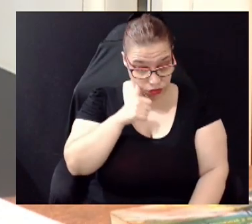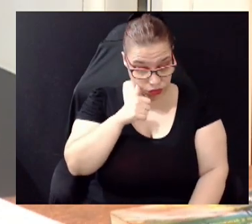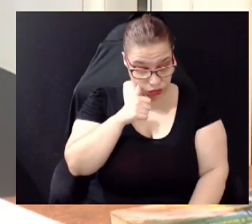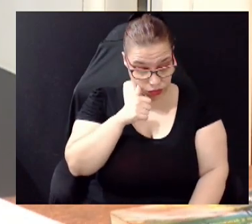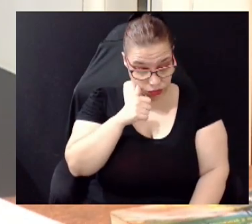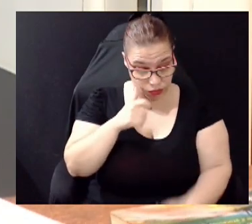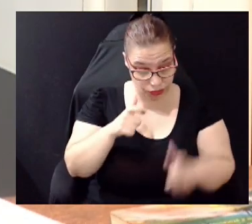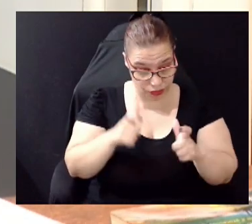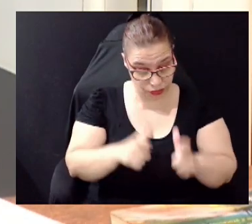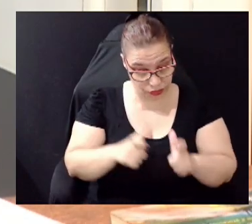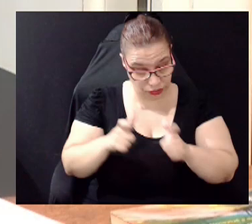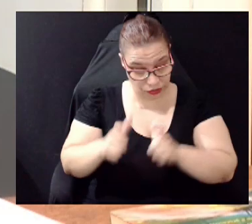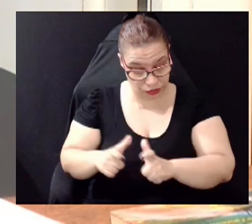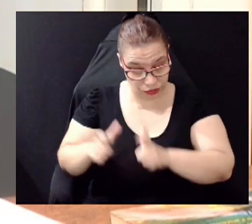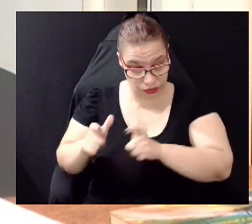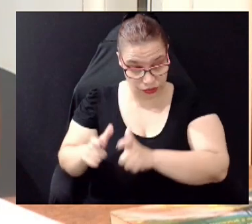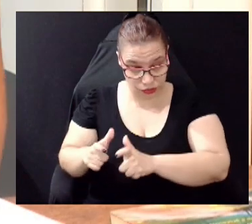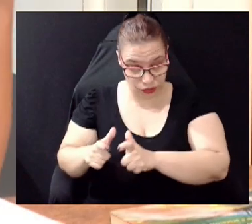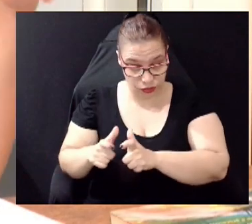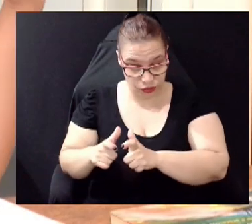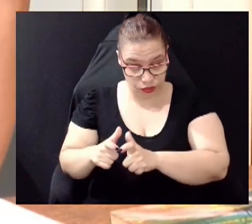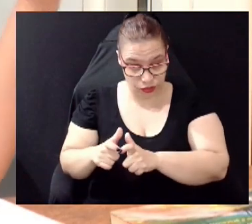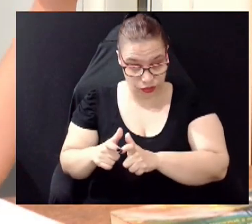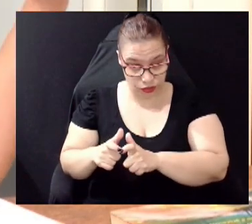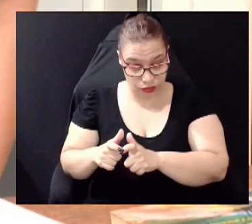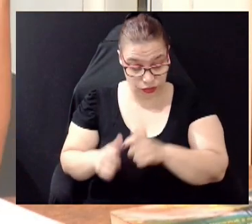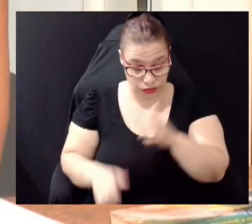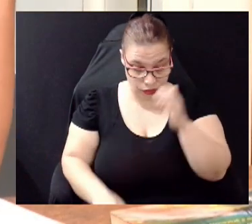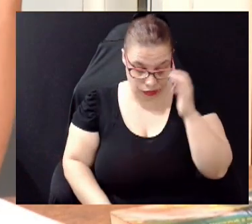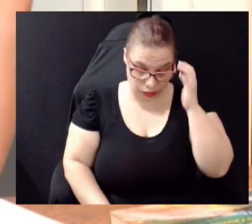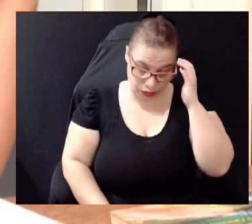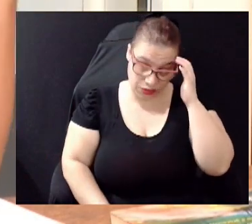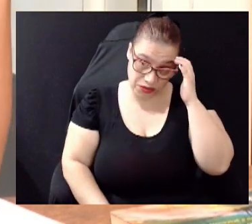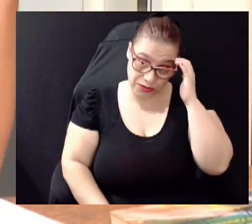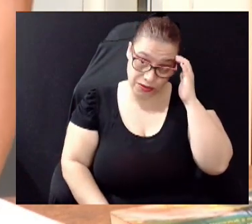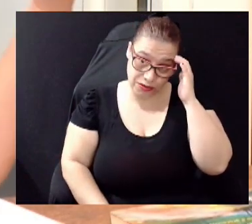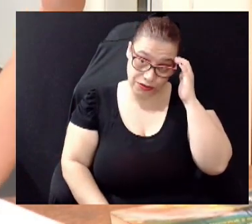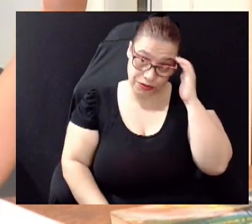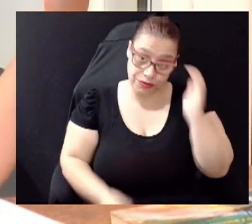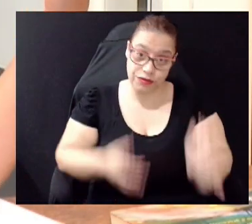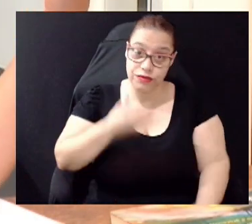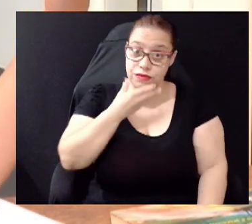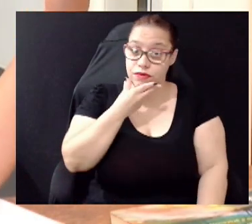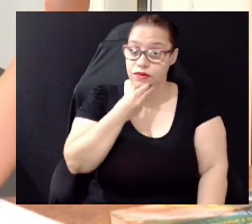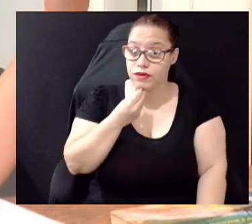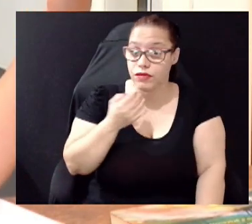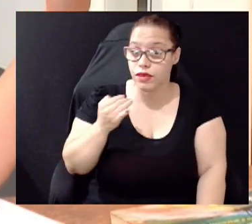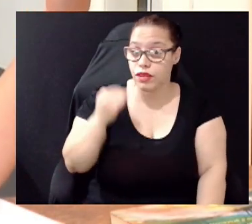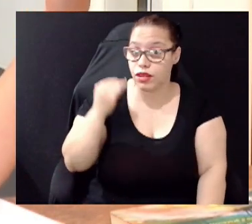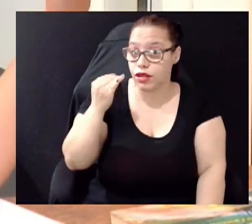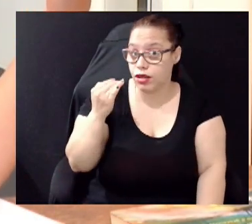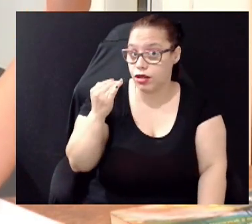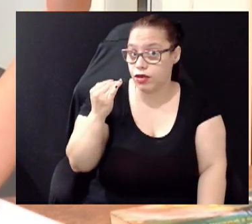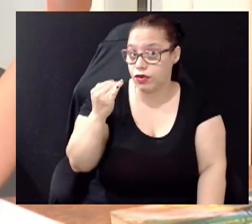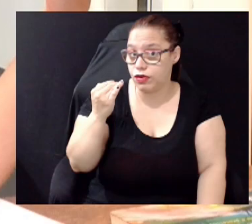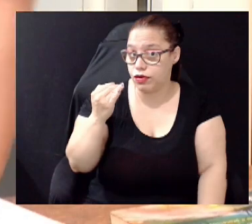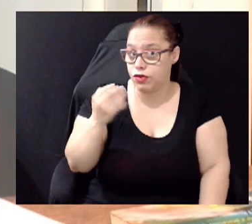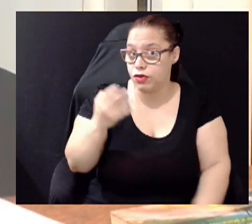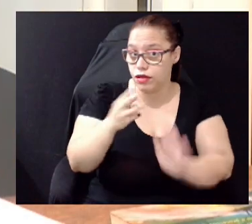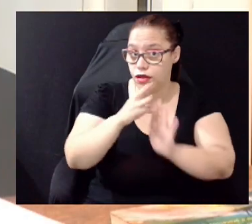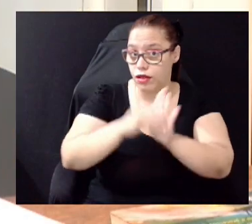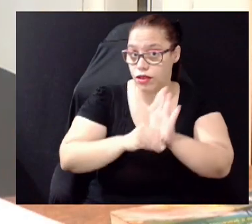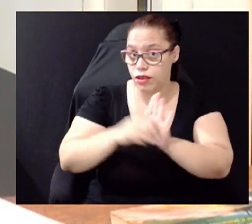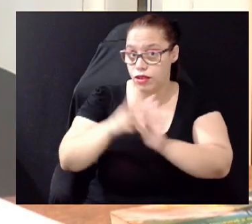são majoritariamente masculinos, também querem reproduzir, de certa forma, também esse machismo,